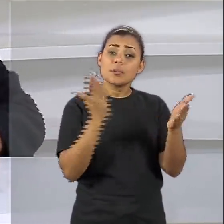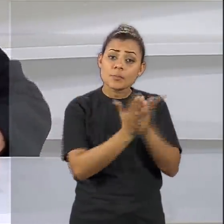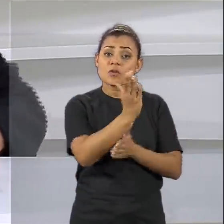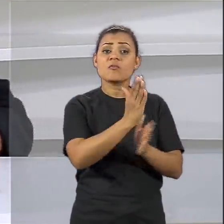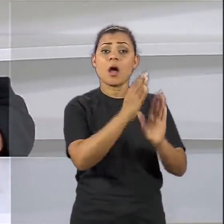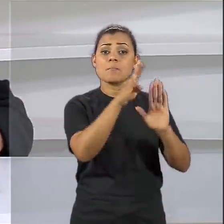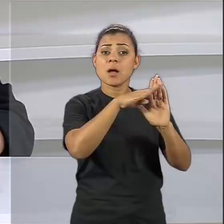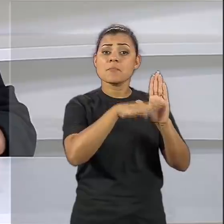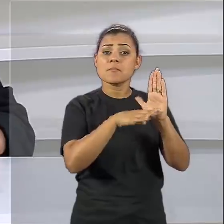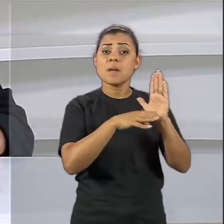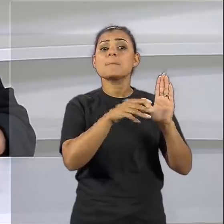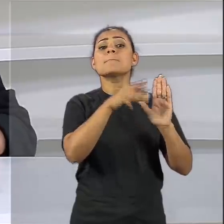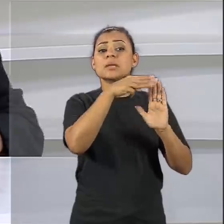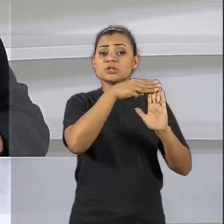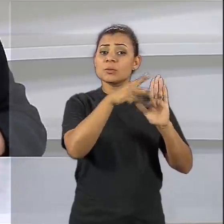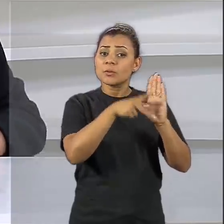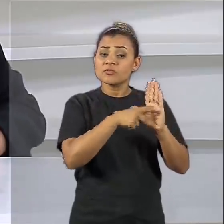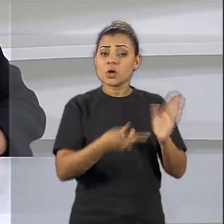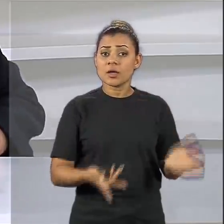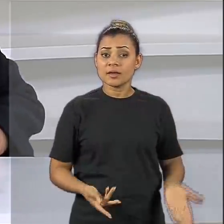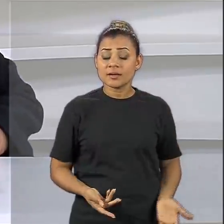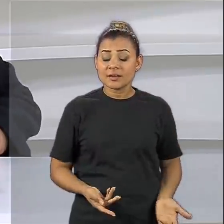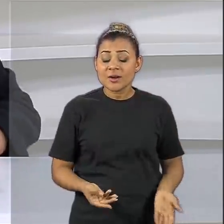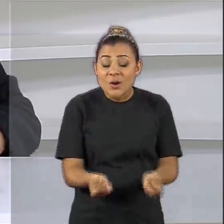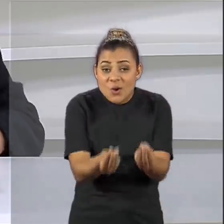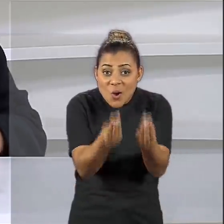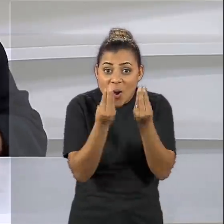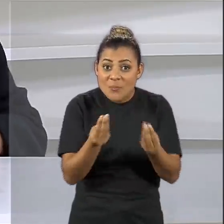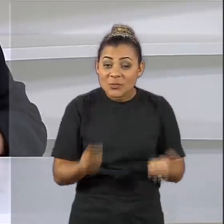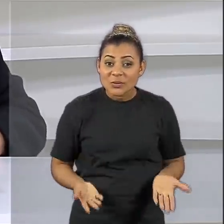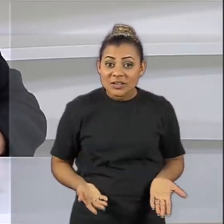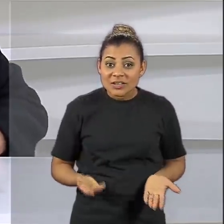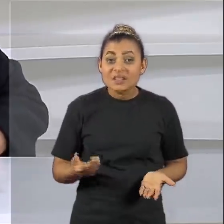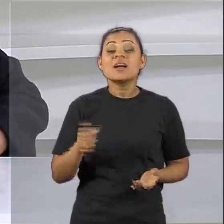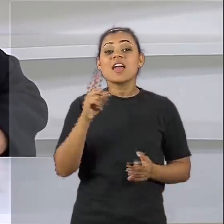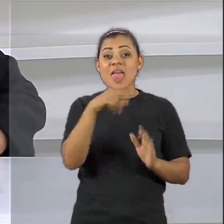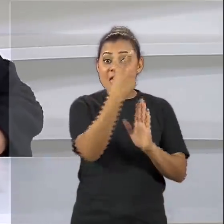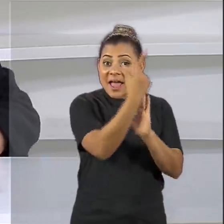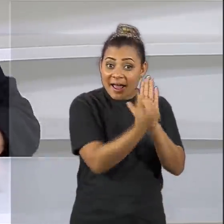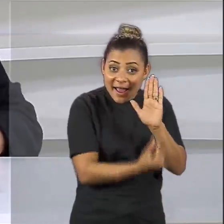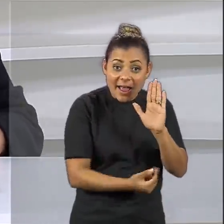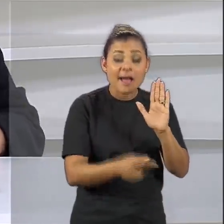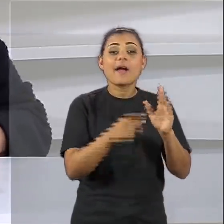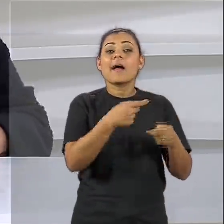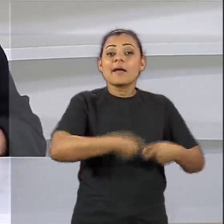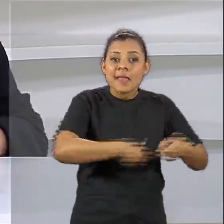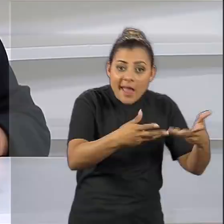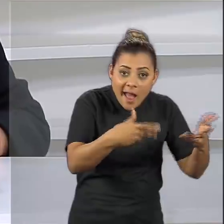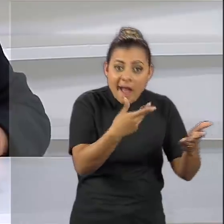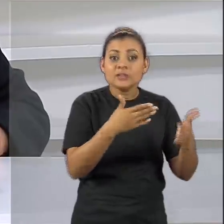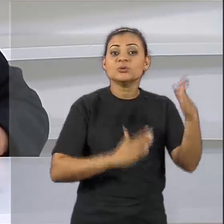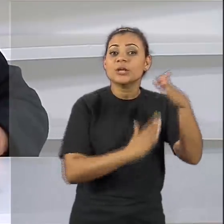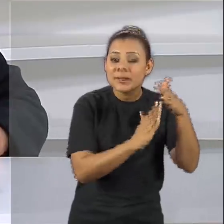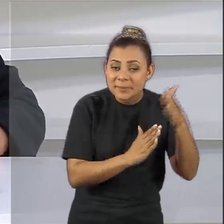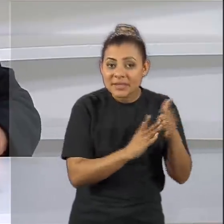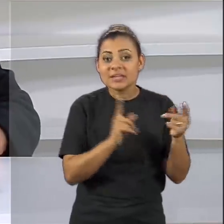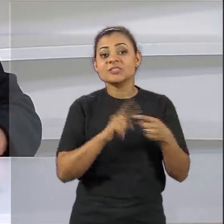de medida antipopular. Porque a reforma trabalhista é antipopular, o teto de gastos é antipopular, a mudança